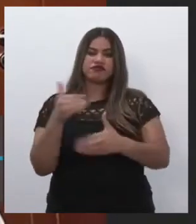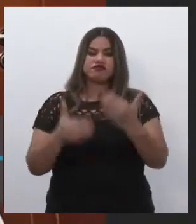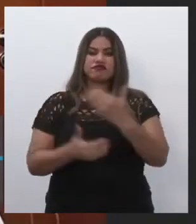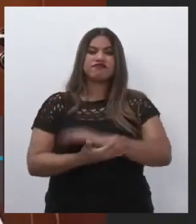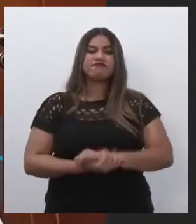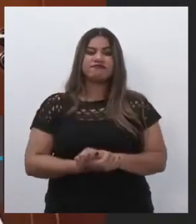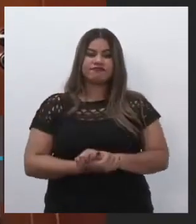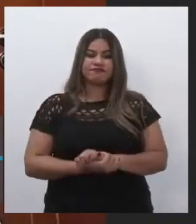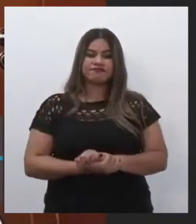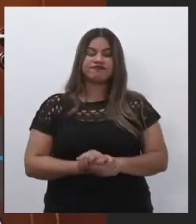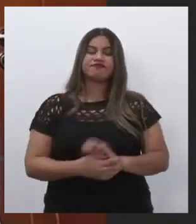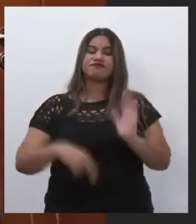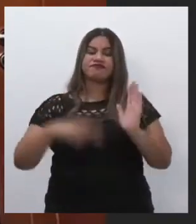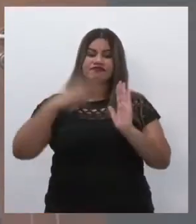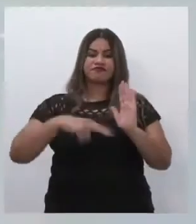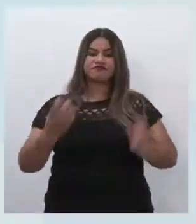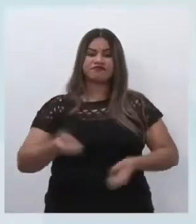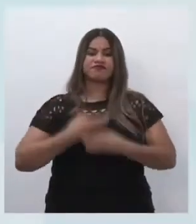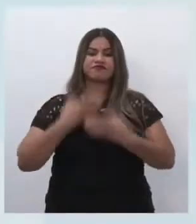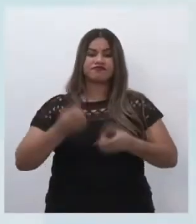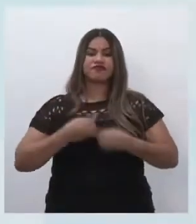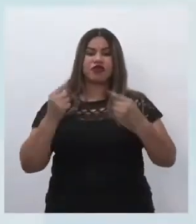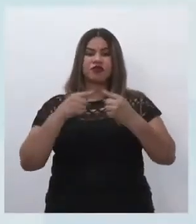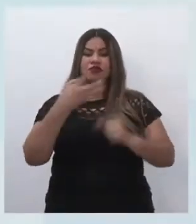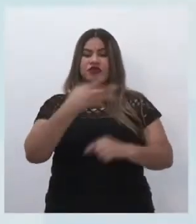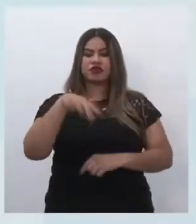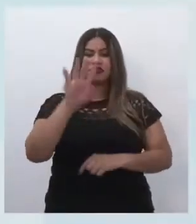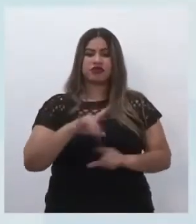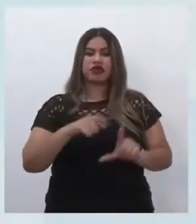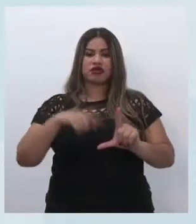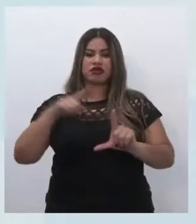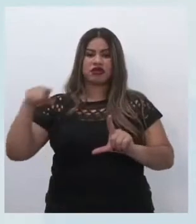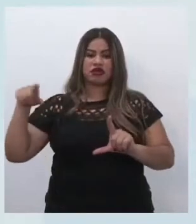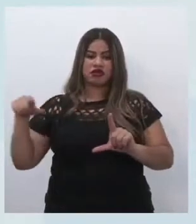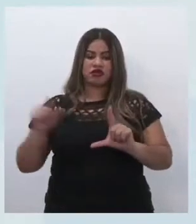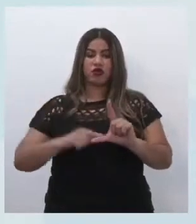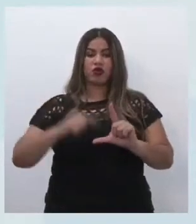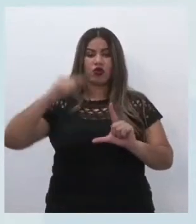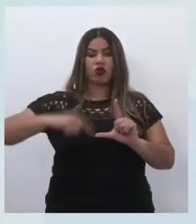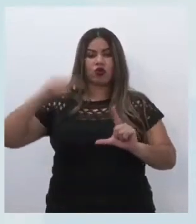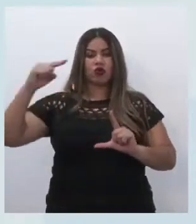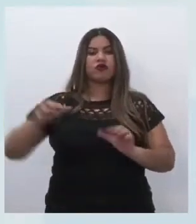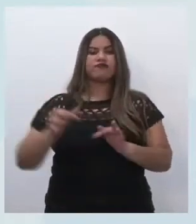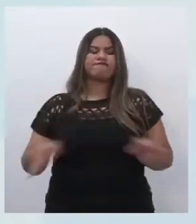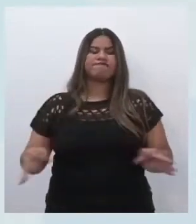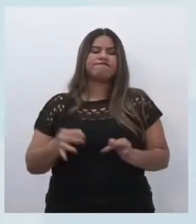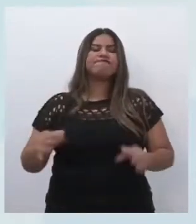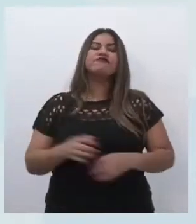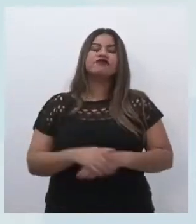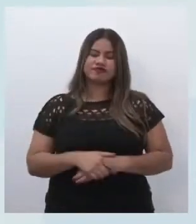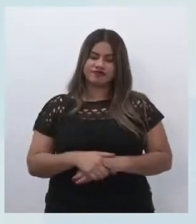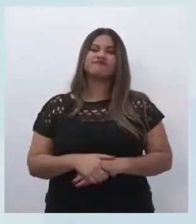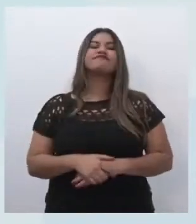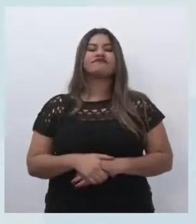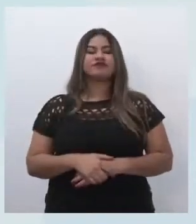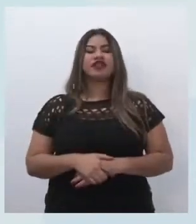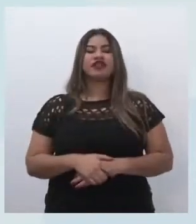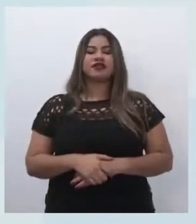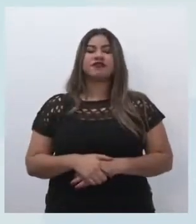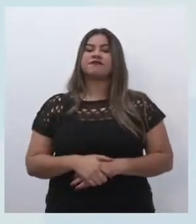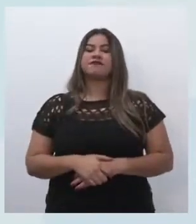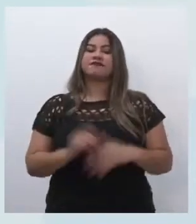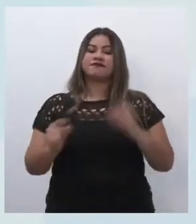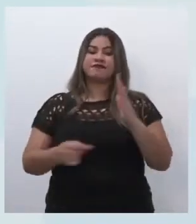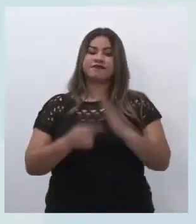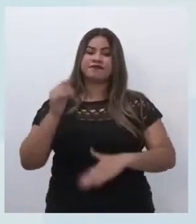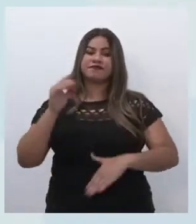Que é ler dados expressos em tabelas e em gráficos de colunas simples, tá bom? Então, essa é a primeira